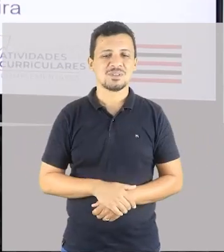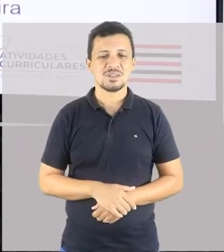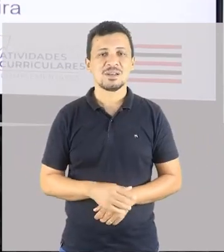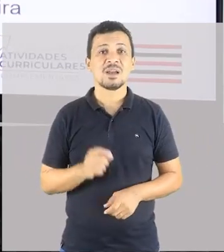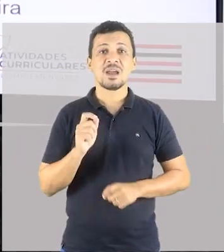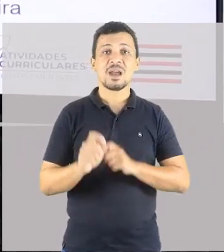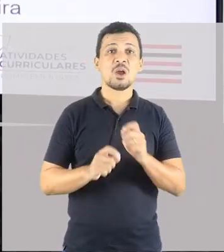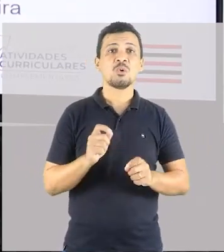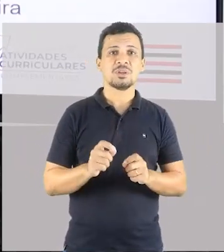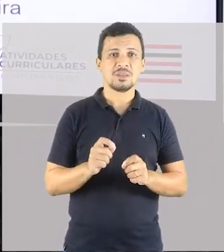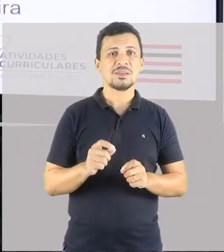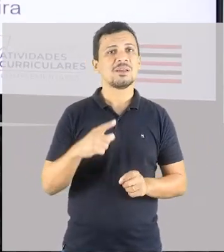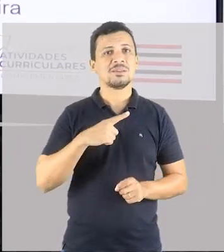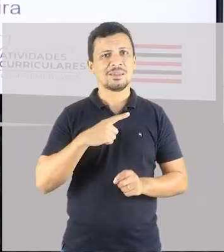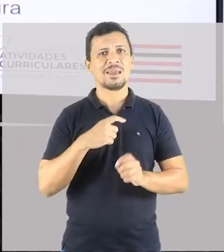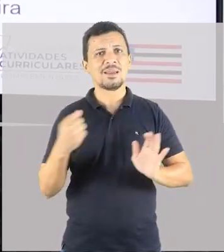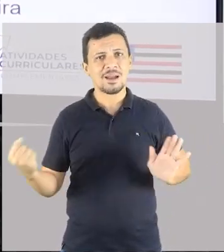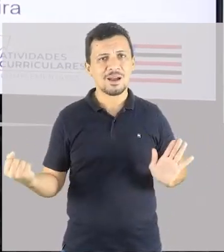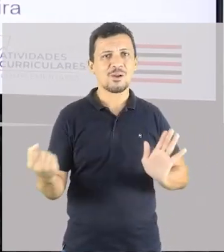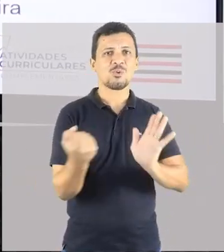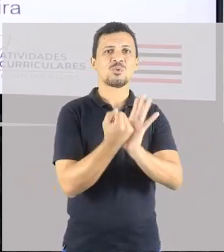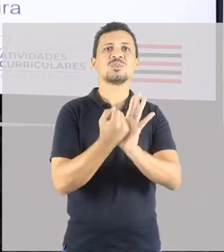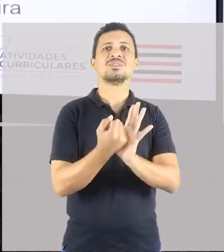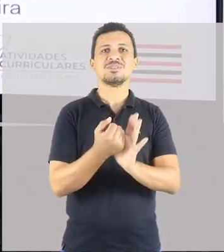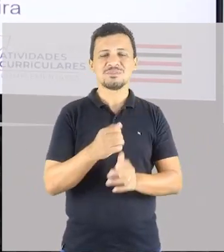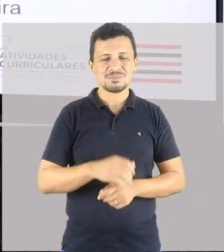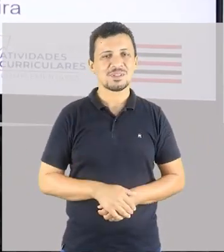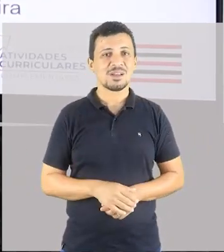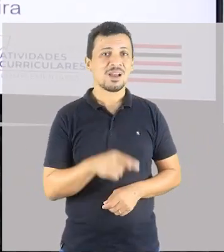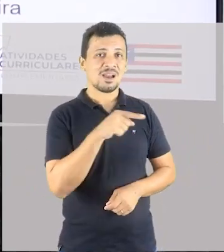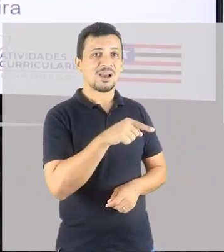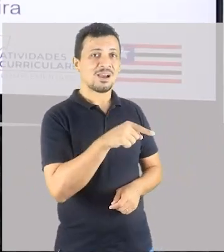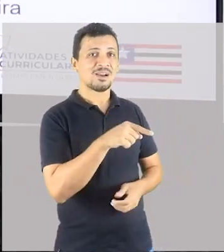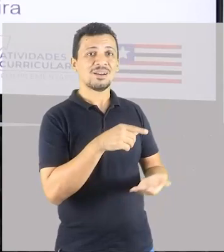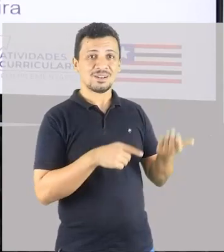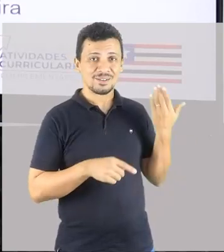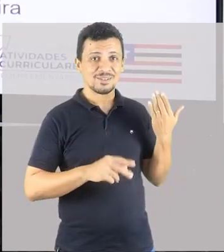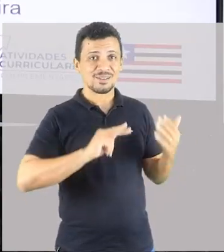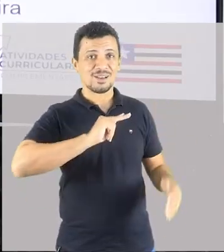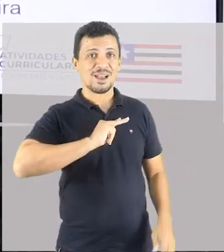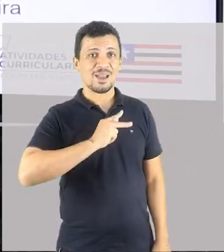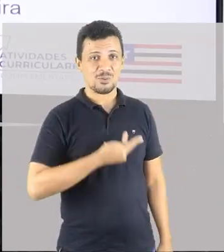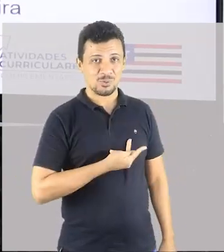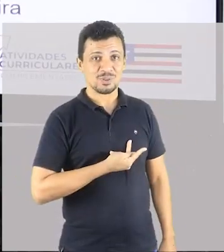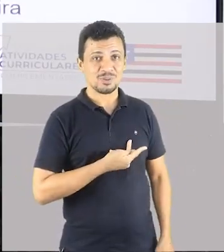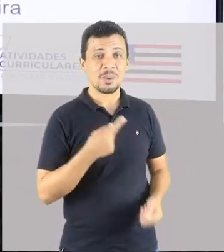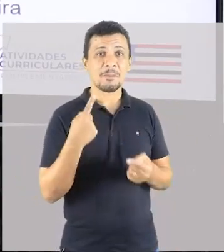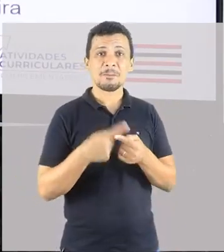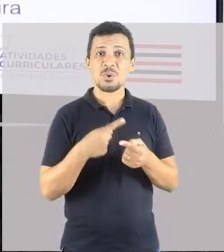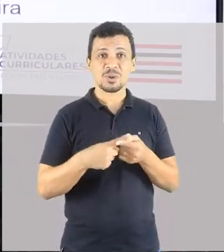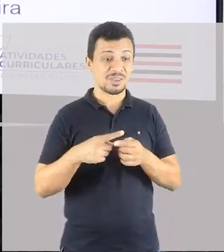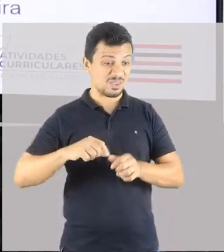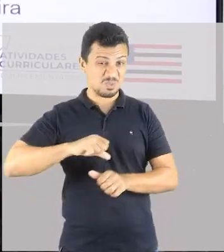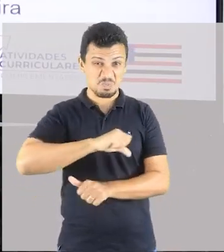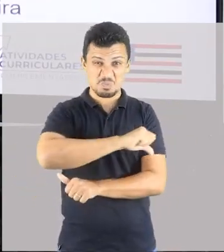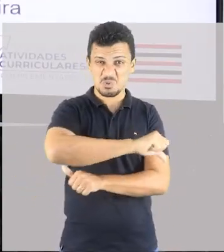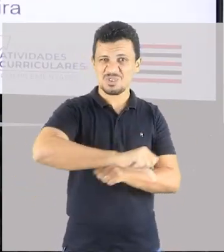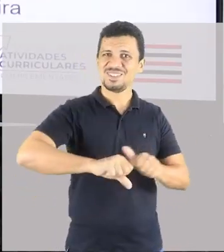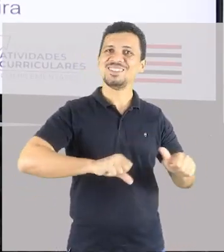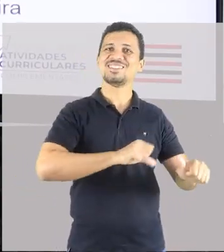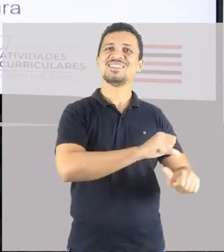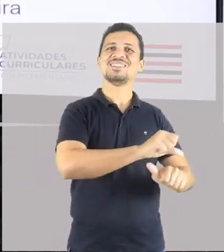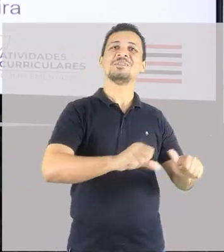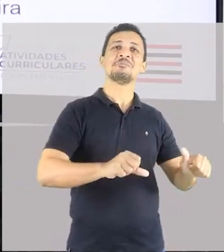de fase da consolidação. Se lá era chamado de fase heróica, exatamente porque era um período de mudança, de